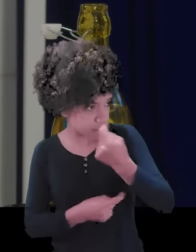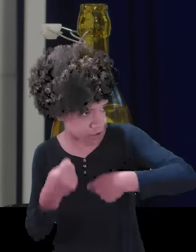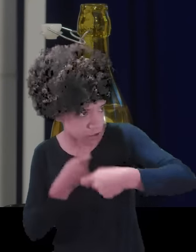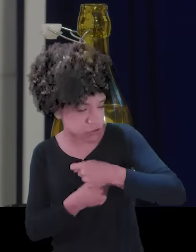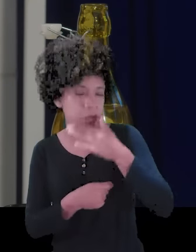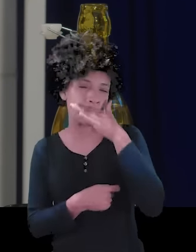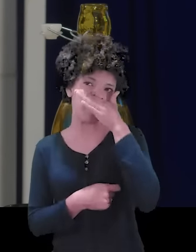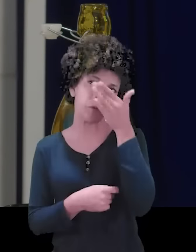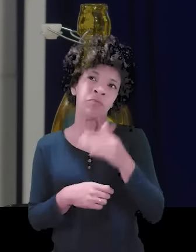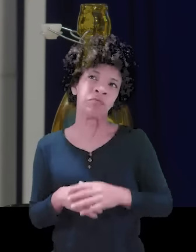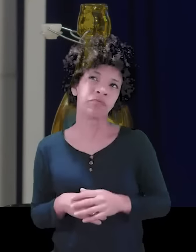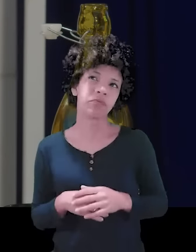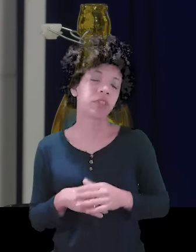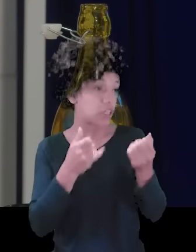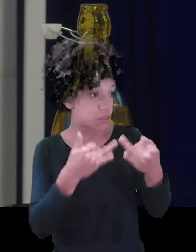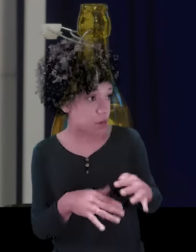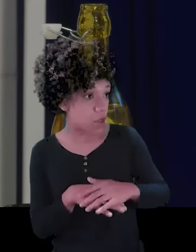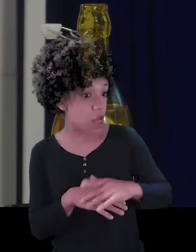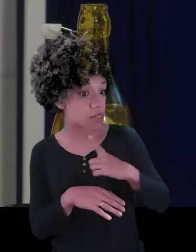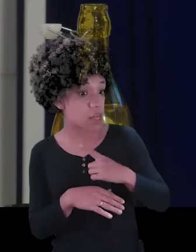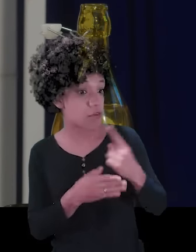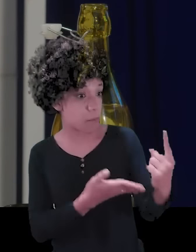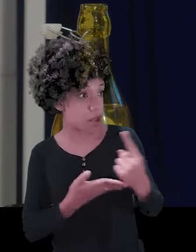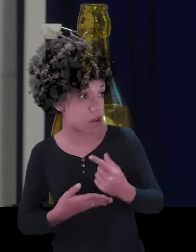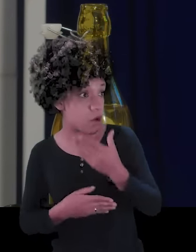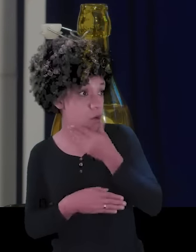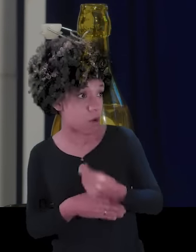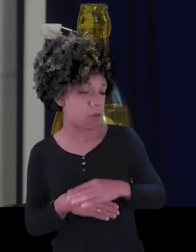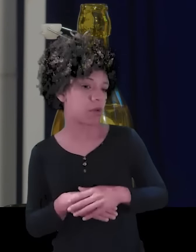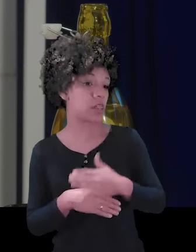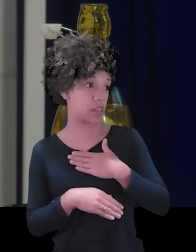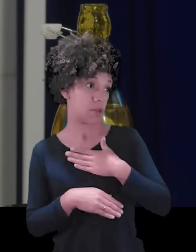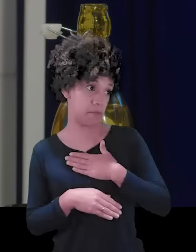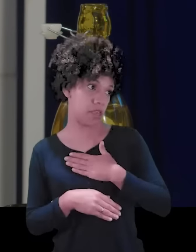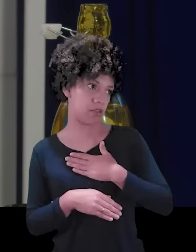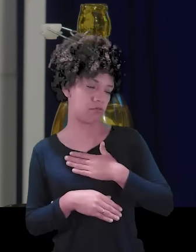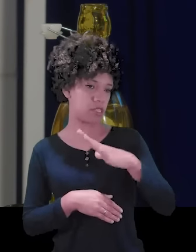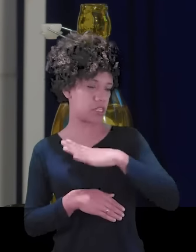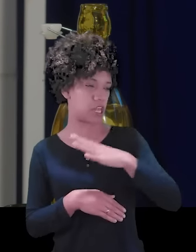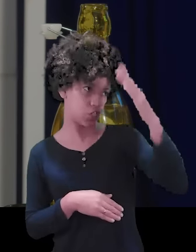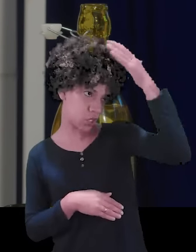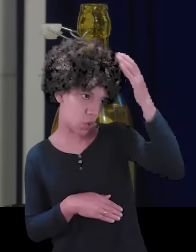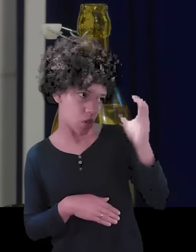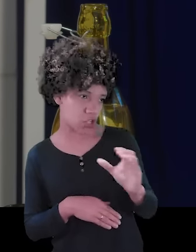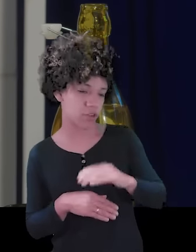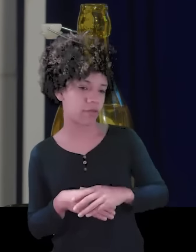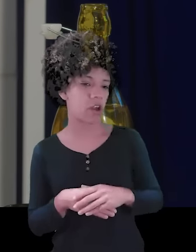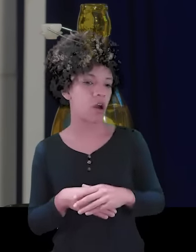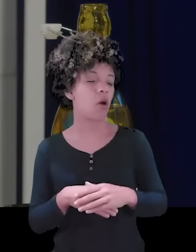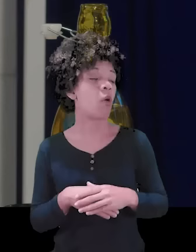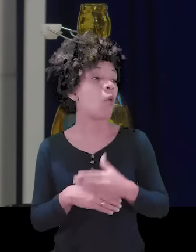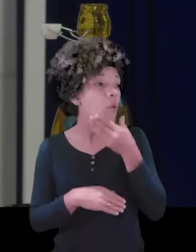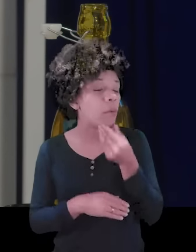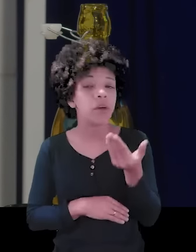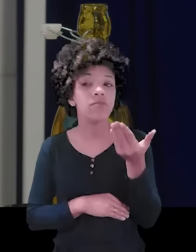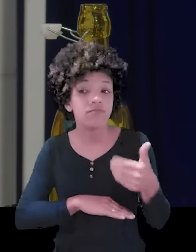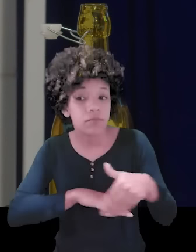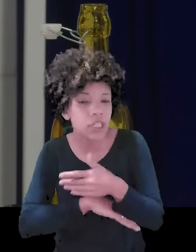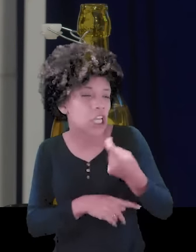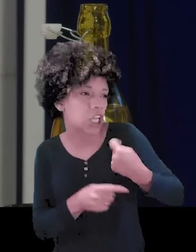trás e ela contou que recebeu um rapaz aqui na minha cidade Curitiba o mendigo e